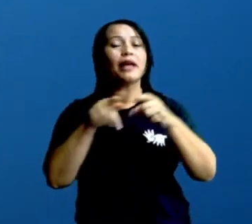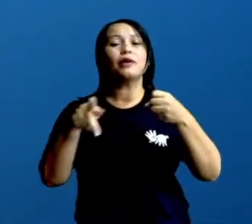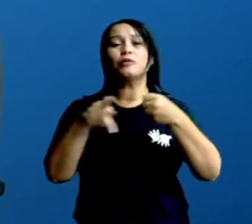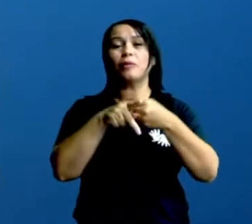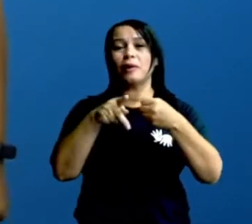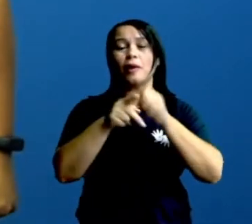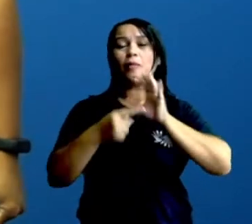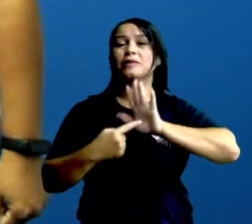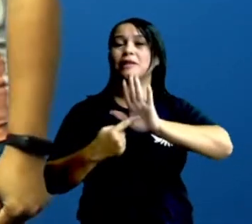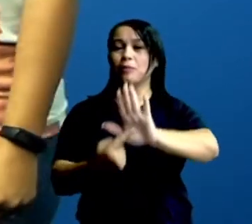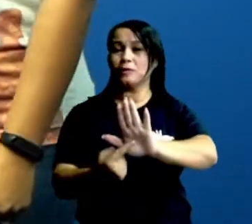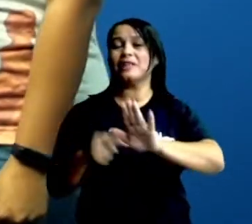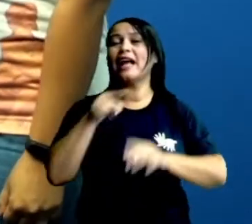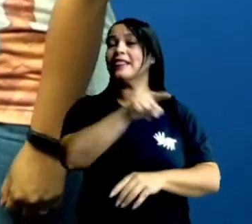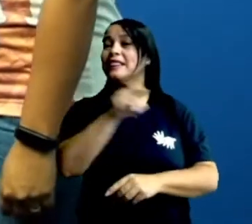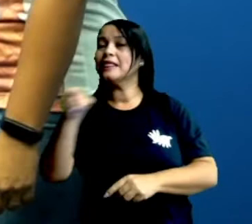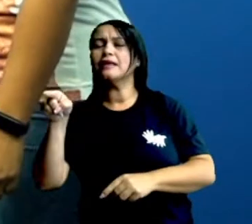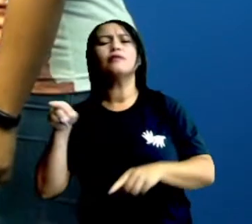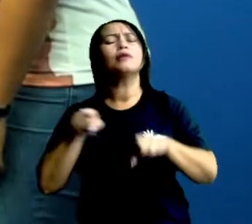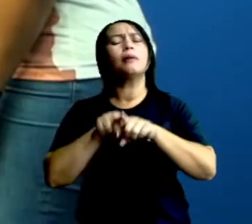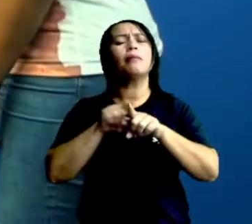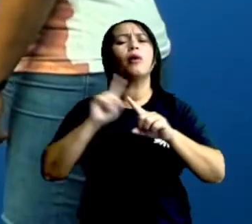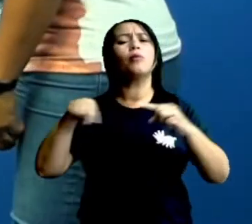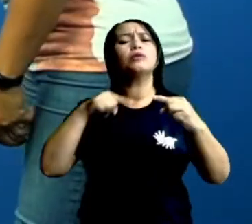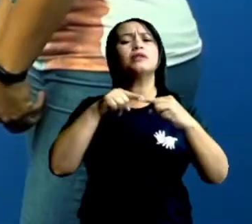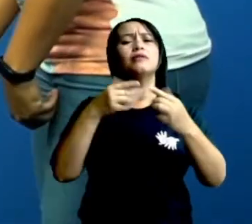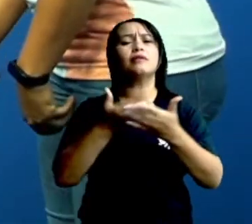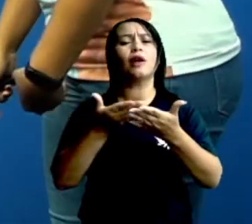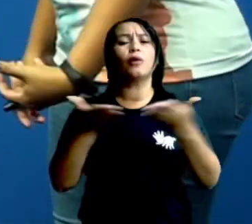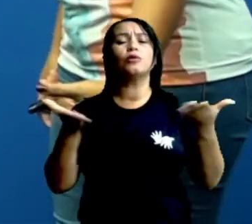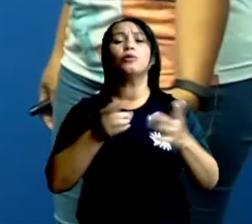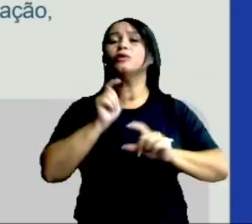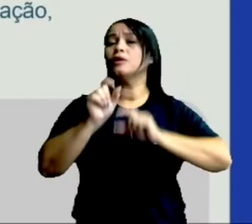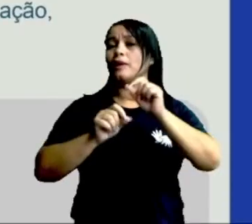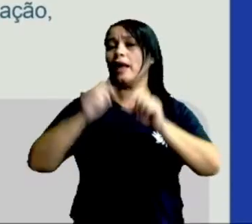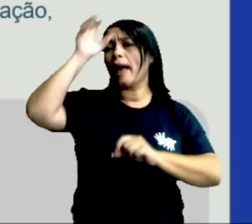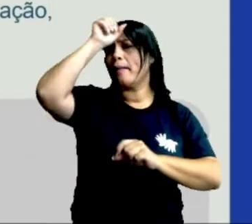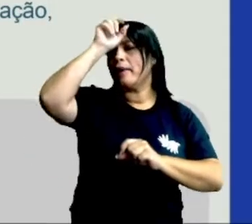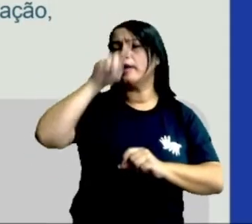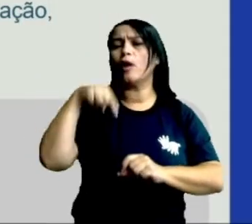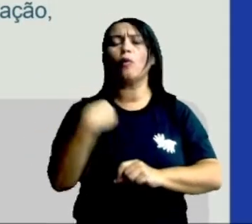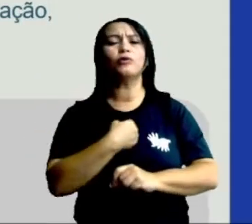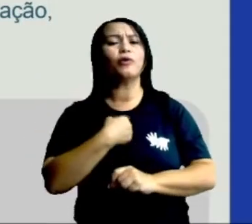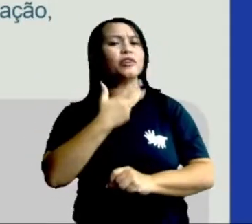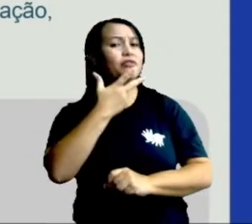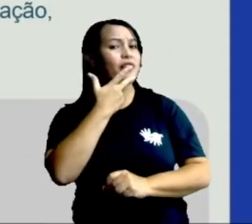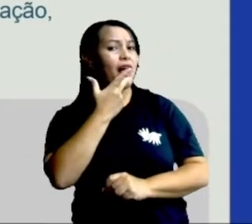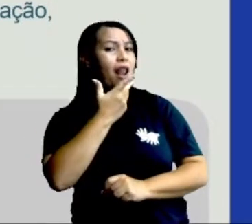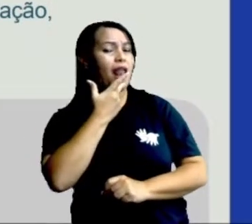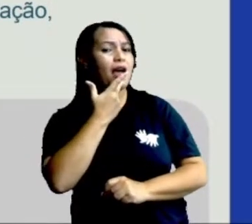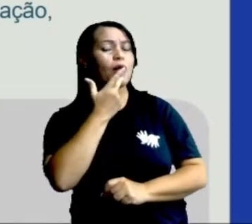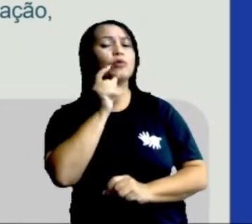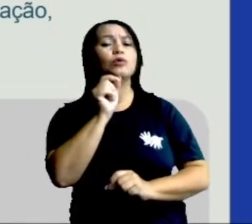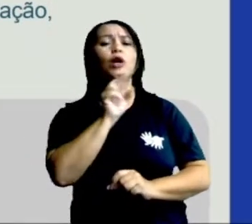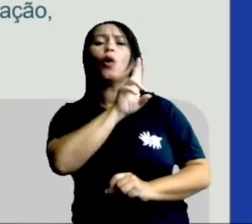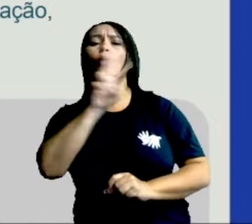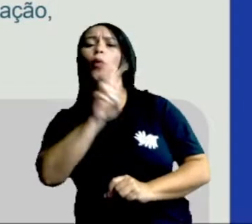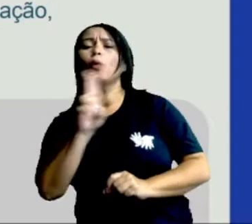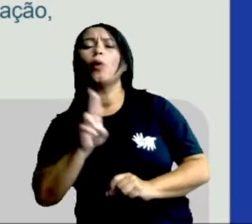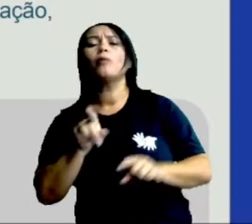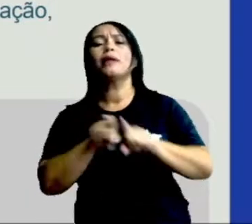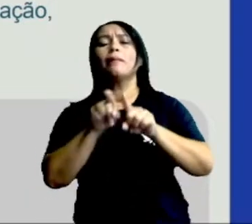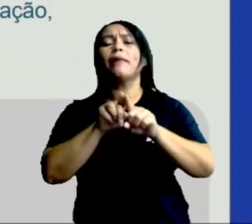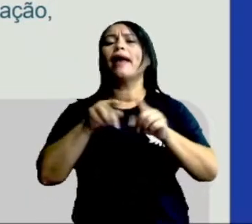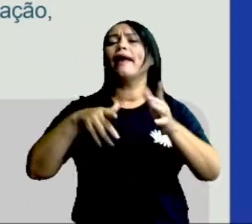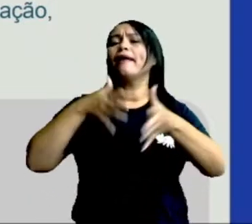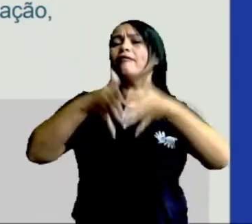pronombres demonstrativos. O objetivo da nossa aula de hoje é aprender como a gente fala os membros da família em